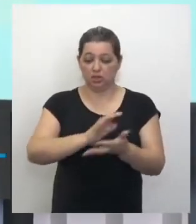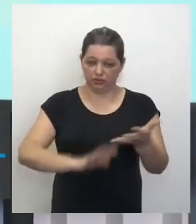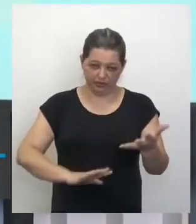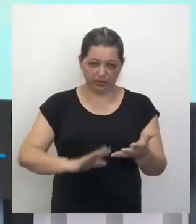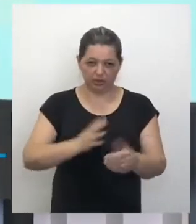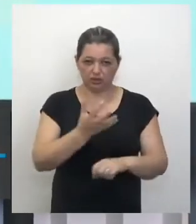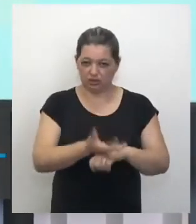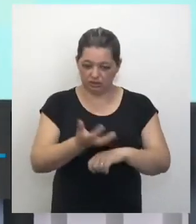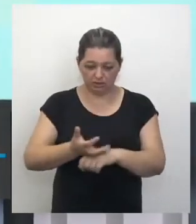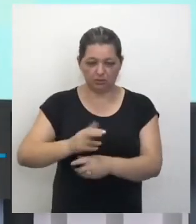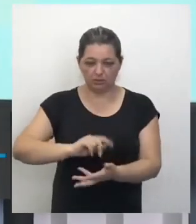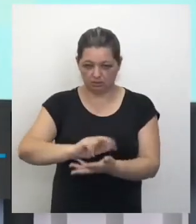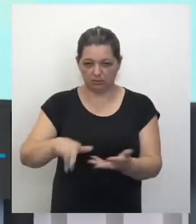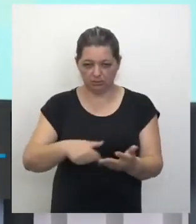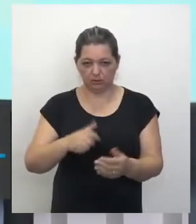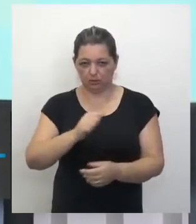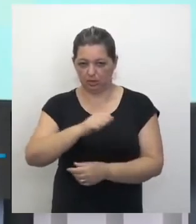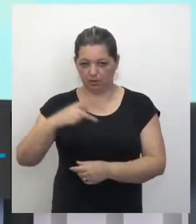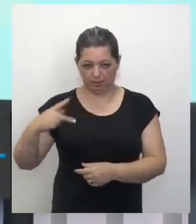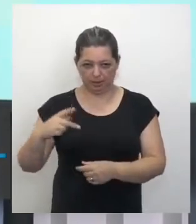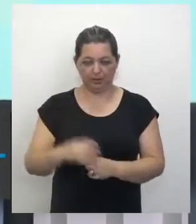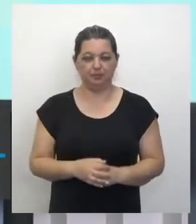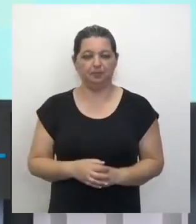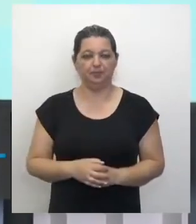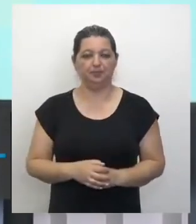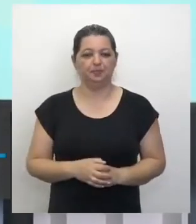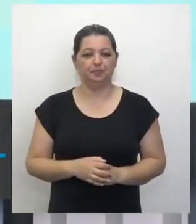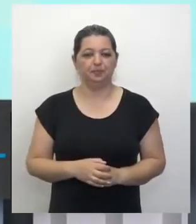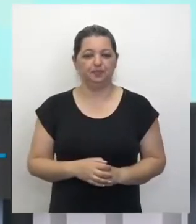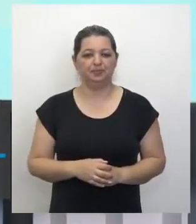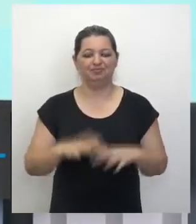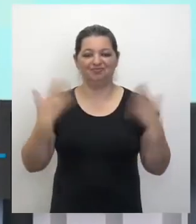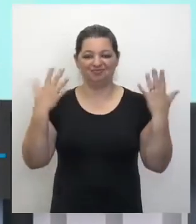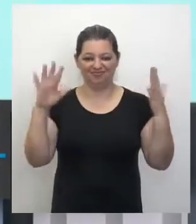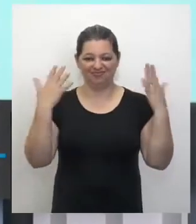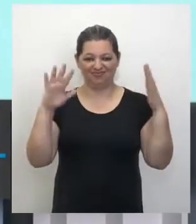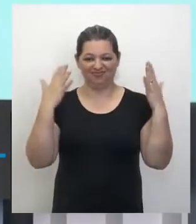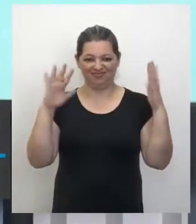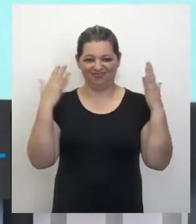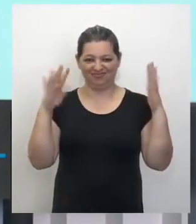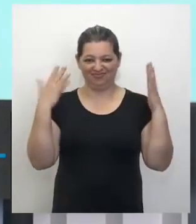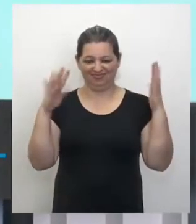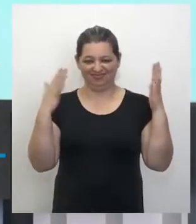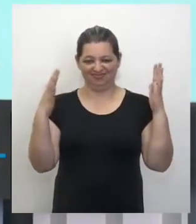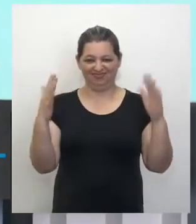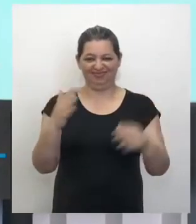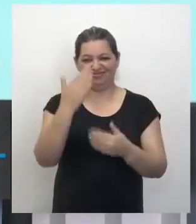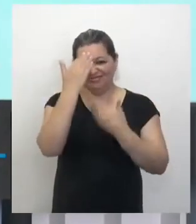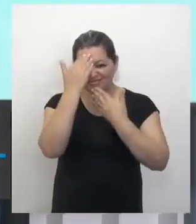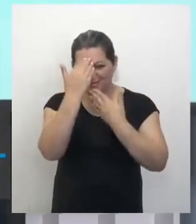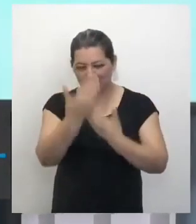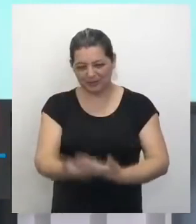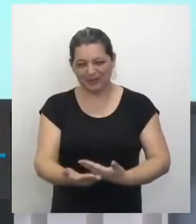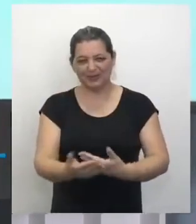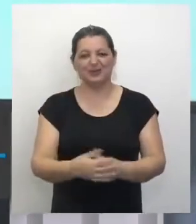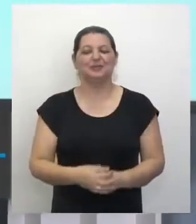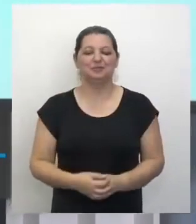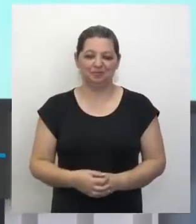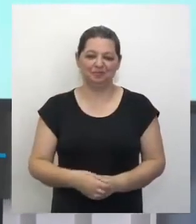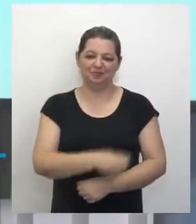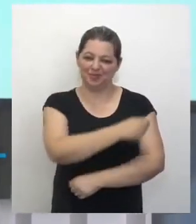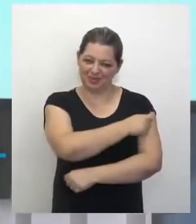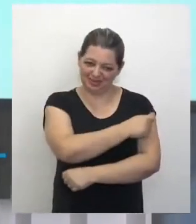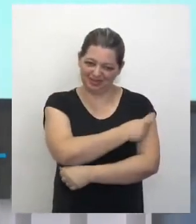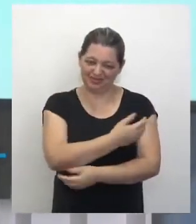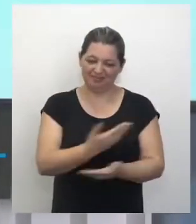Aí do aplicativo. Muito obrigada, aplausos aqui para os nossos alunos. Aê, muito obrigada, aplausos mesmo.